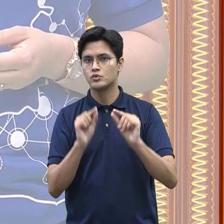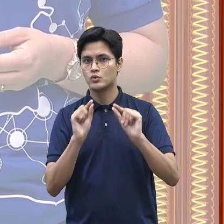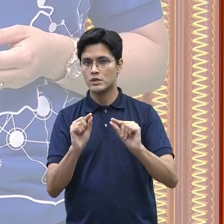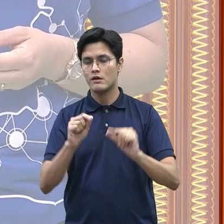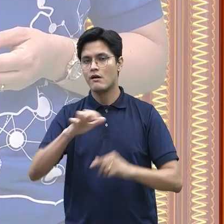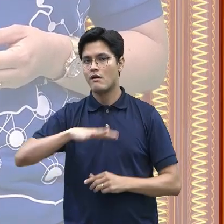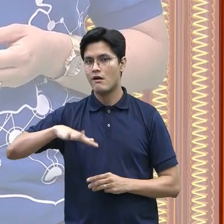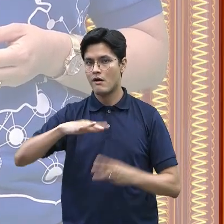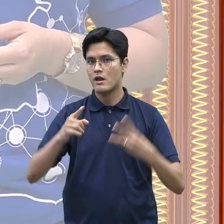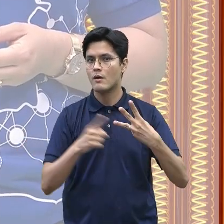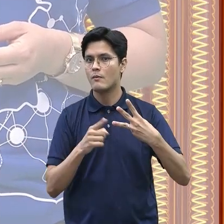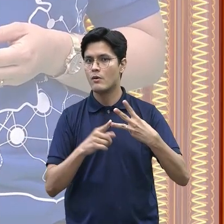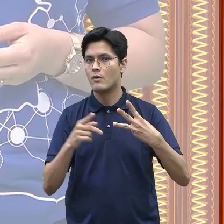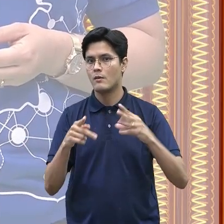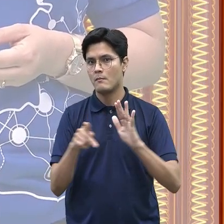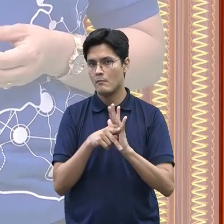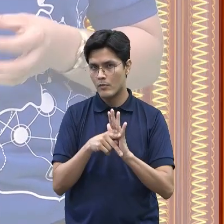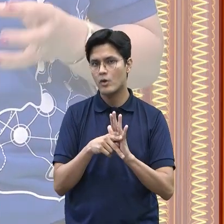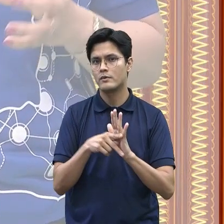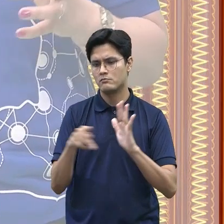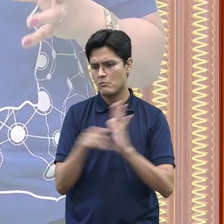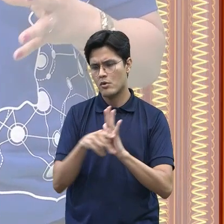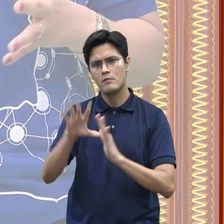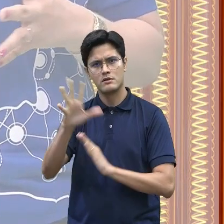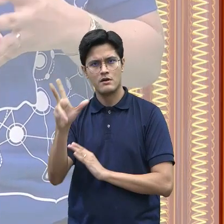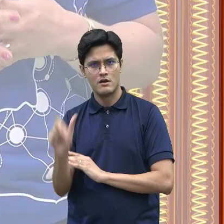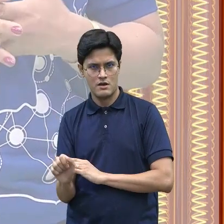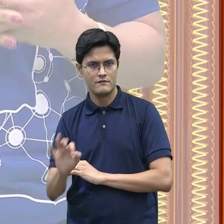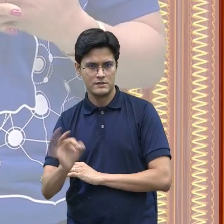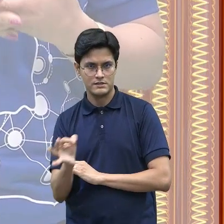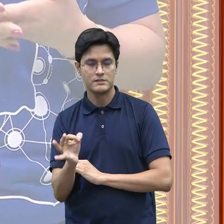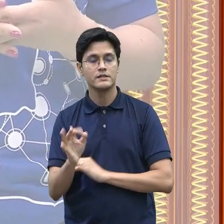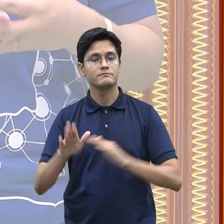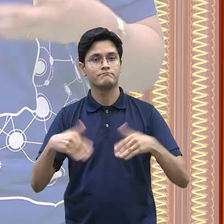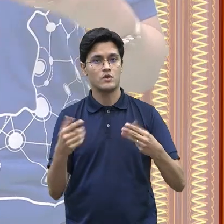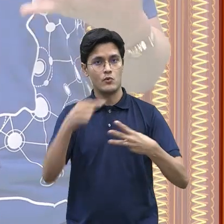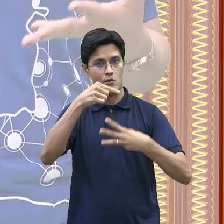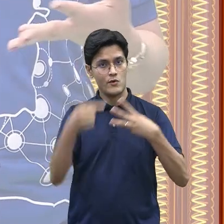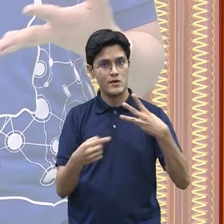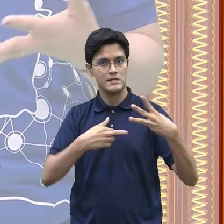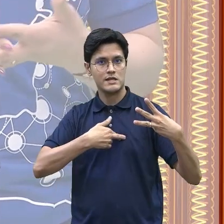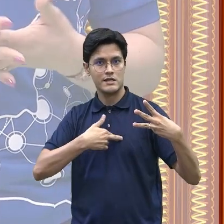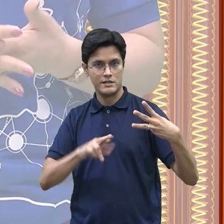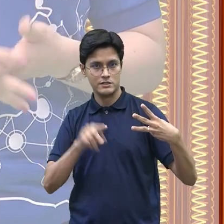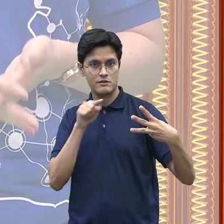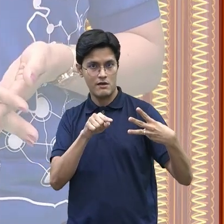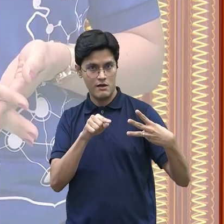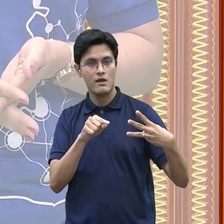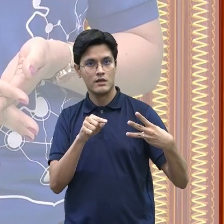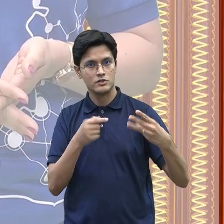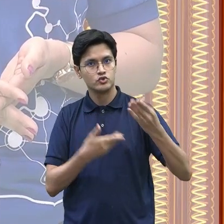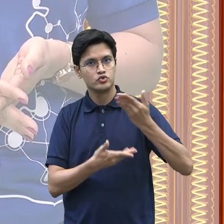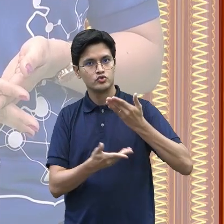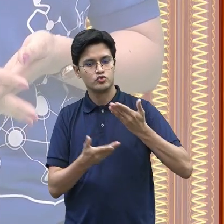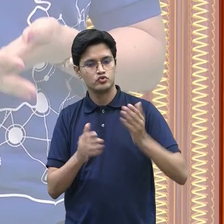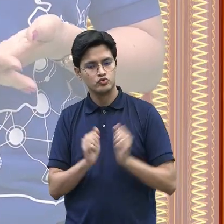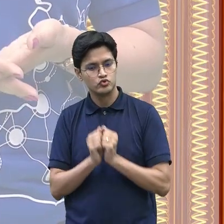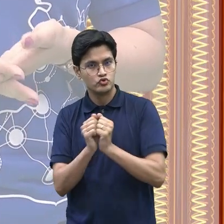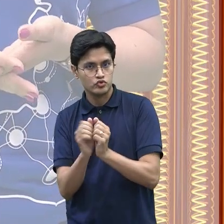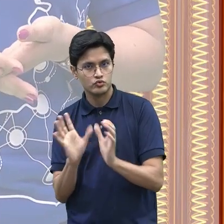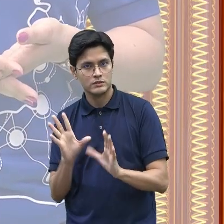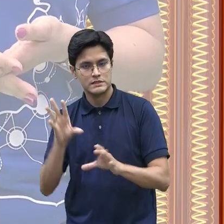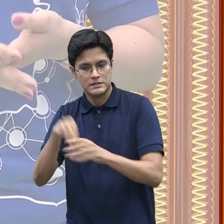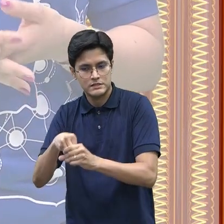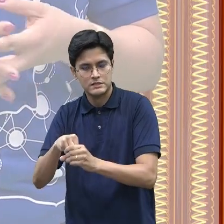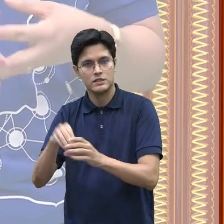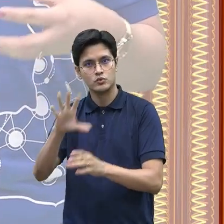religiões nativas, melhor dizendo. Então, essas religiões, elas coexistem dentro do continente africano.